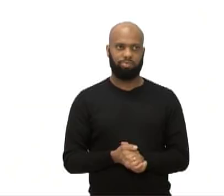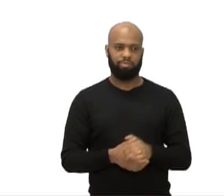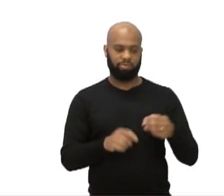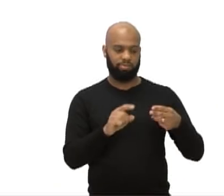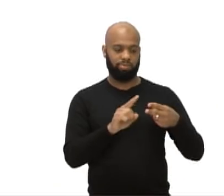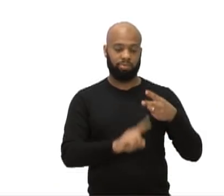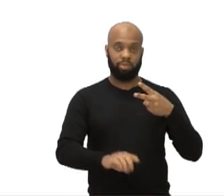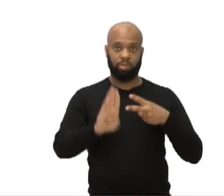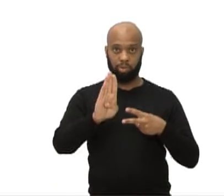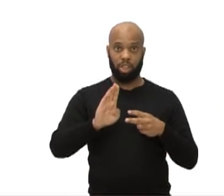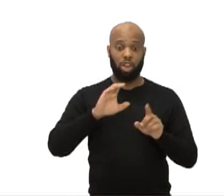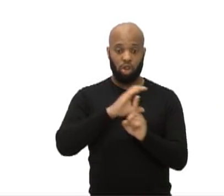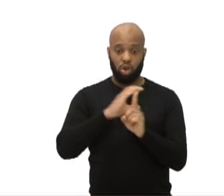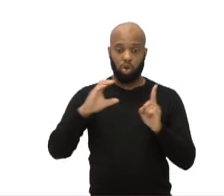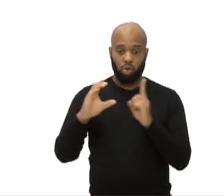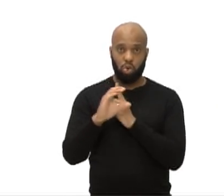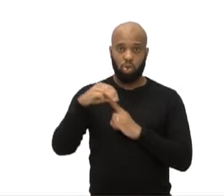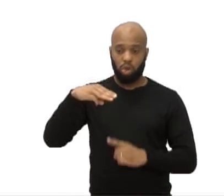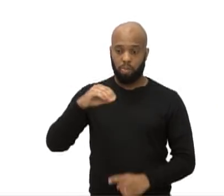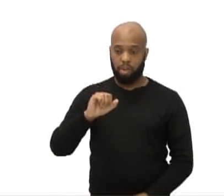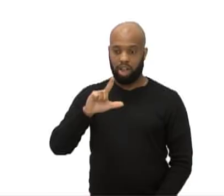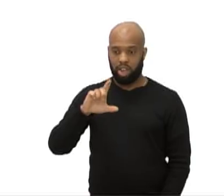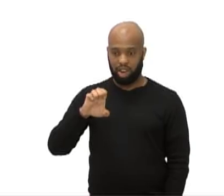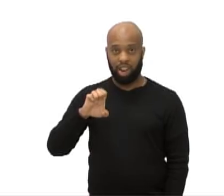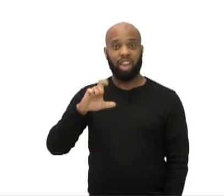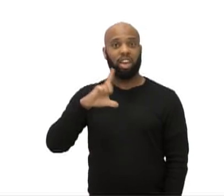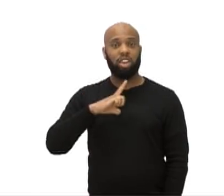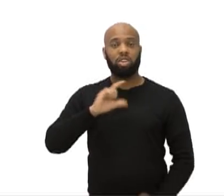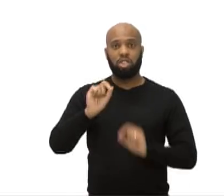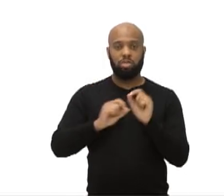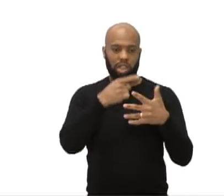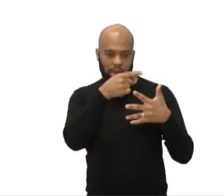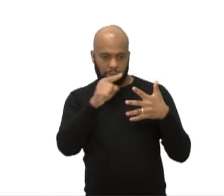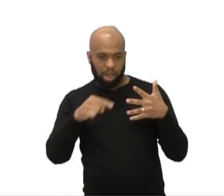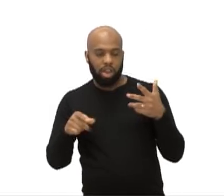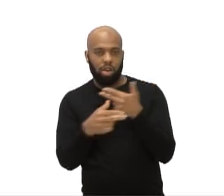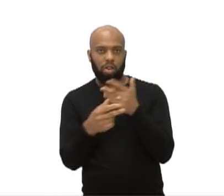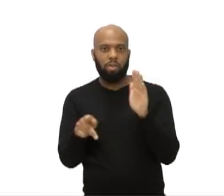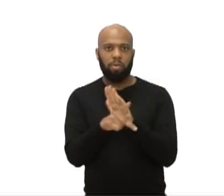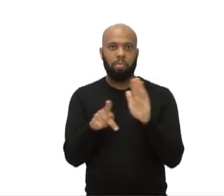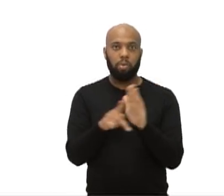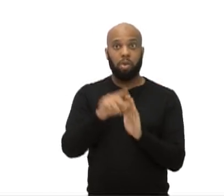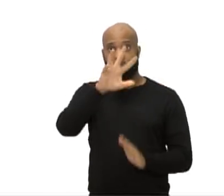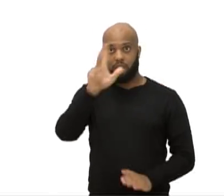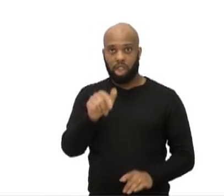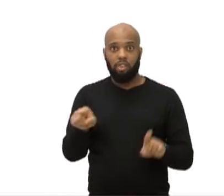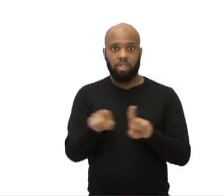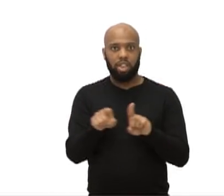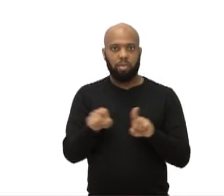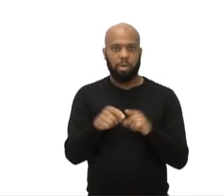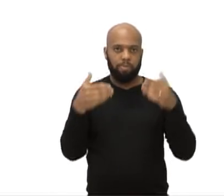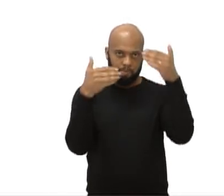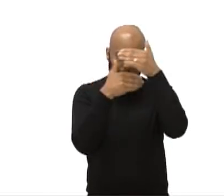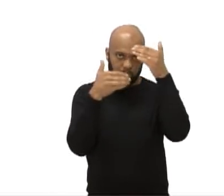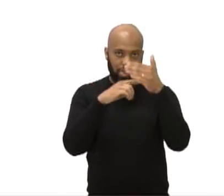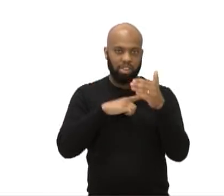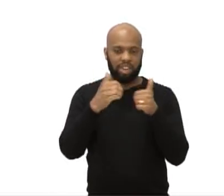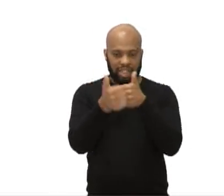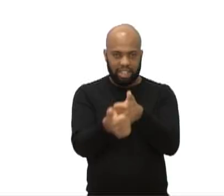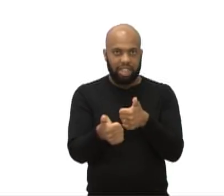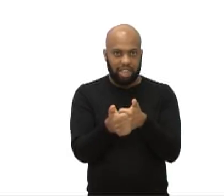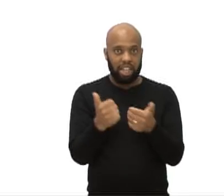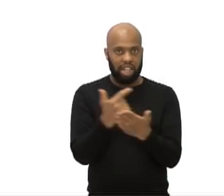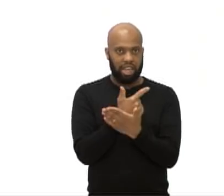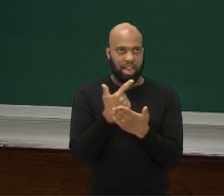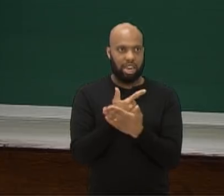O culto malê reunia elementos das religiões africanas e crenças do islamismo, conforme o livro sagrado